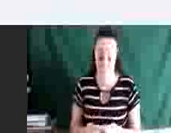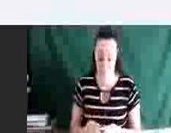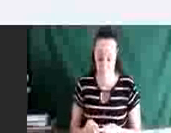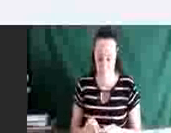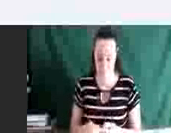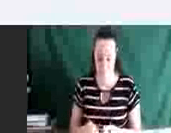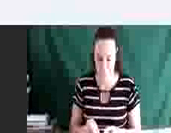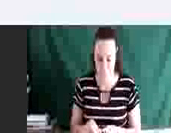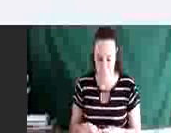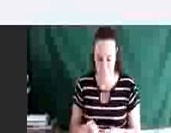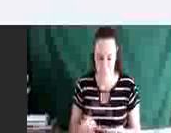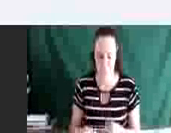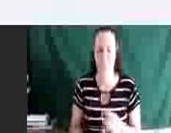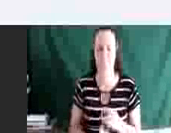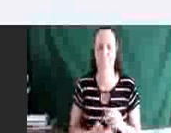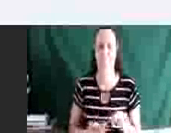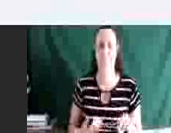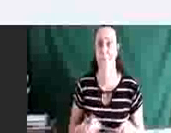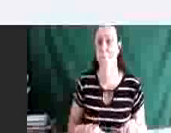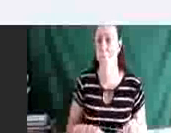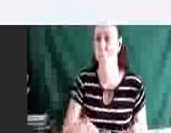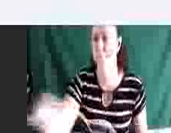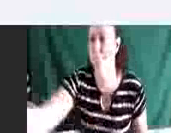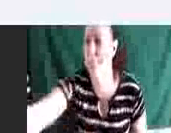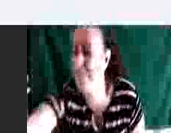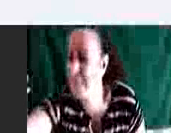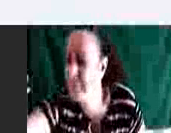Aqui em cima, deixa eu ver se tem aqui.